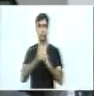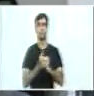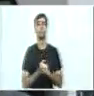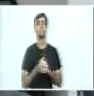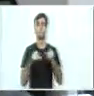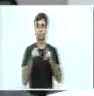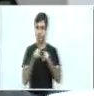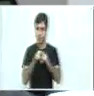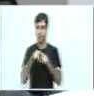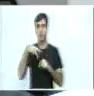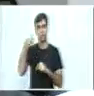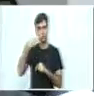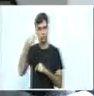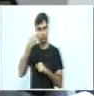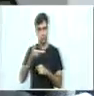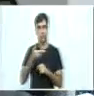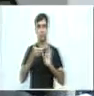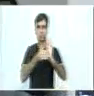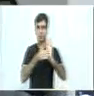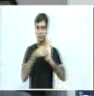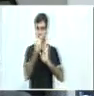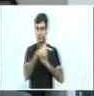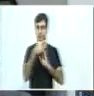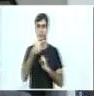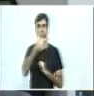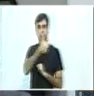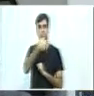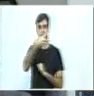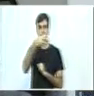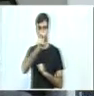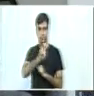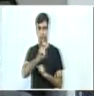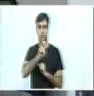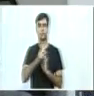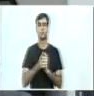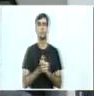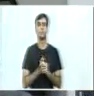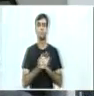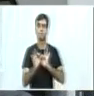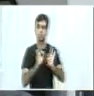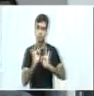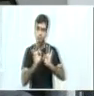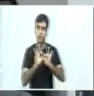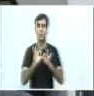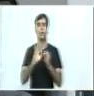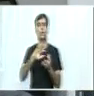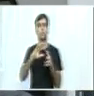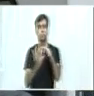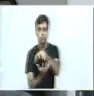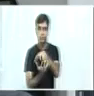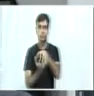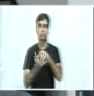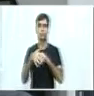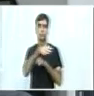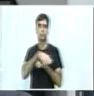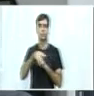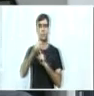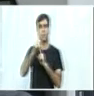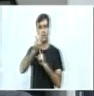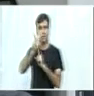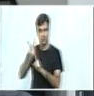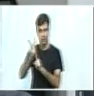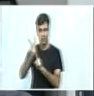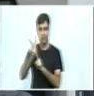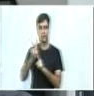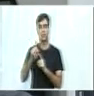Também do mesmo vereador, a indicação 235, que promova a reforma dos PVs, postos